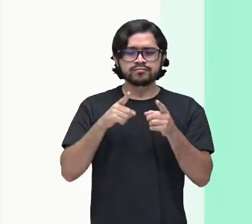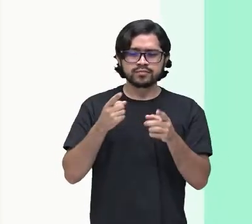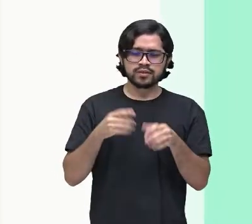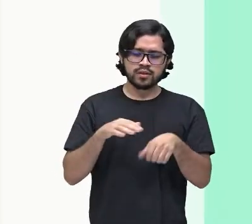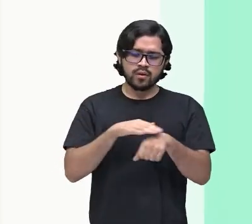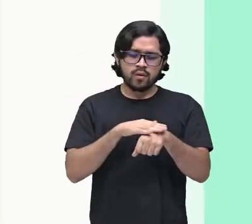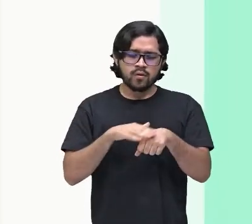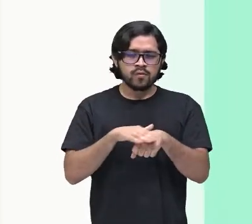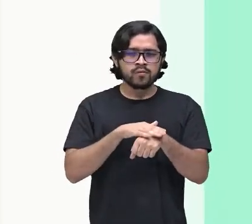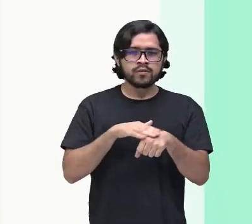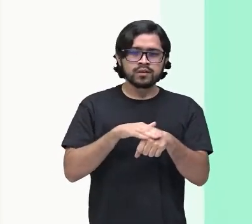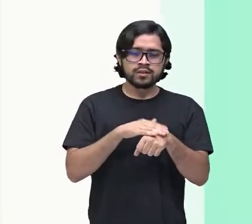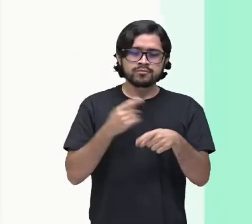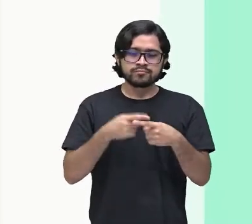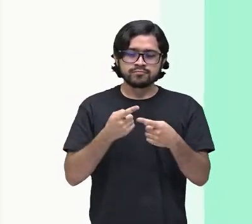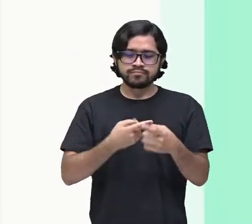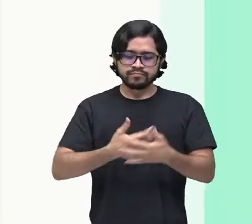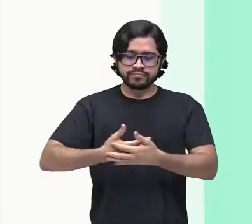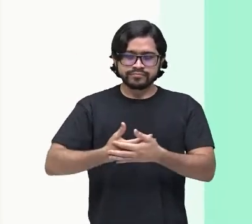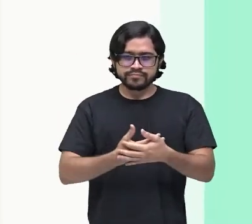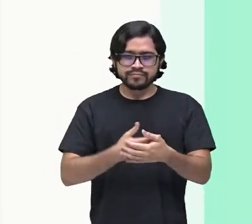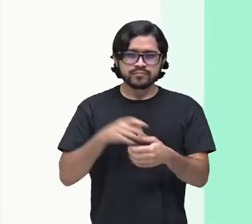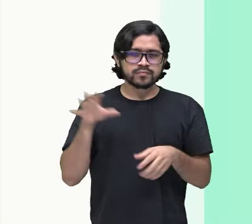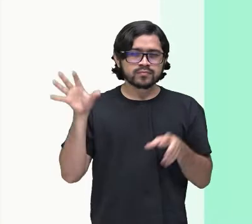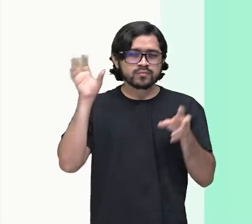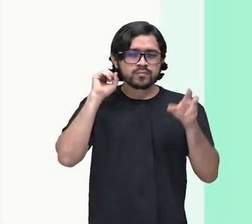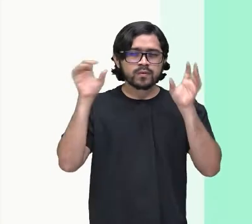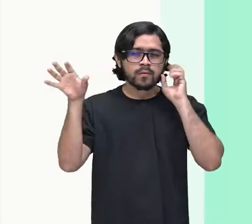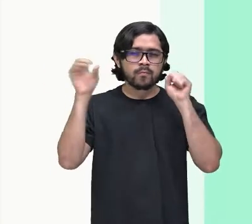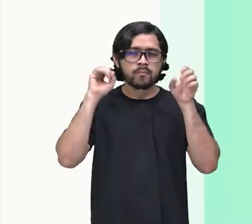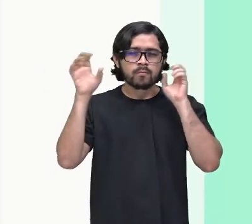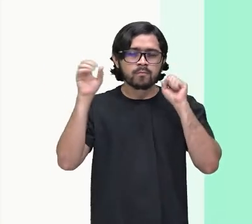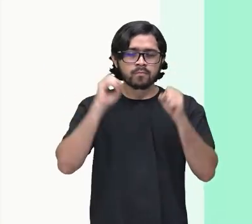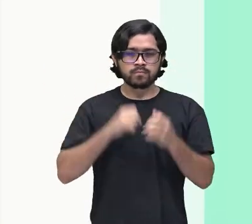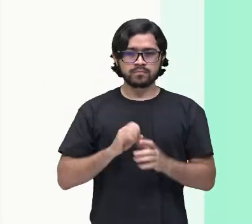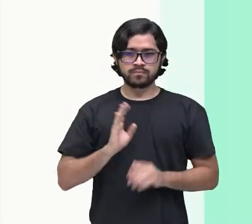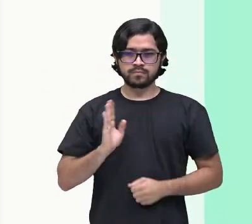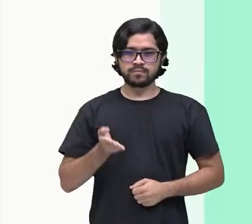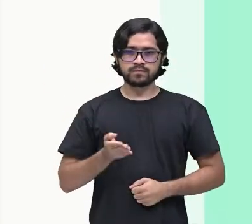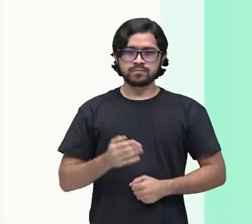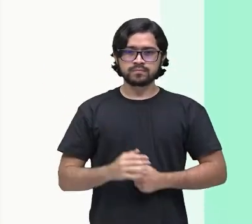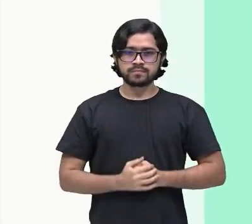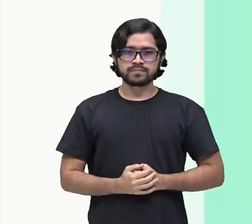isso vai ajudar a desenvolver a audição do neném, certo? E